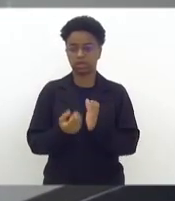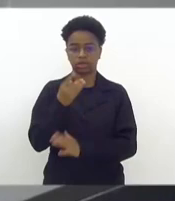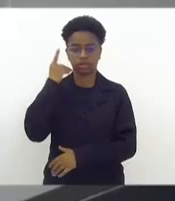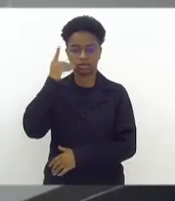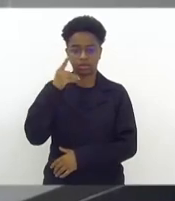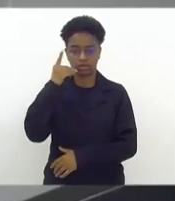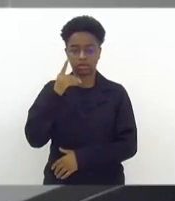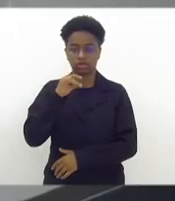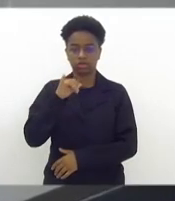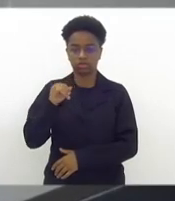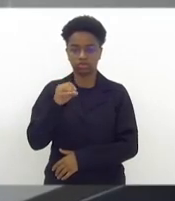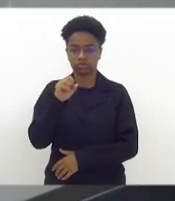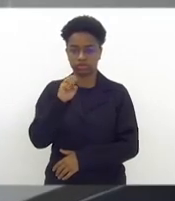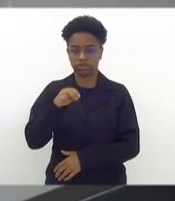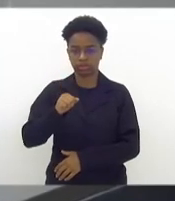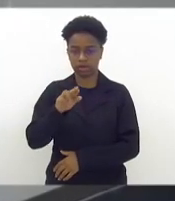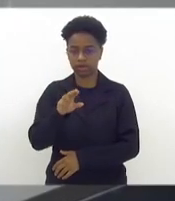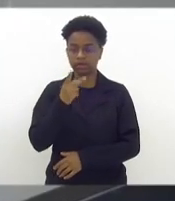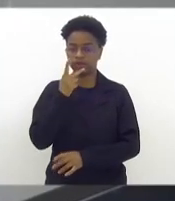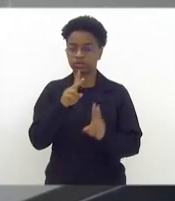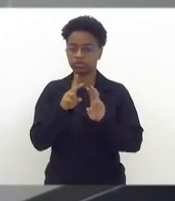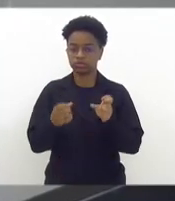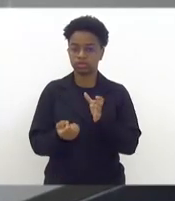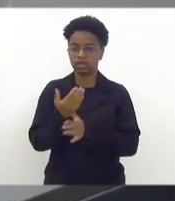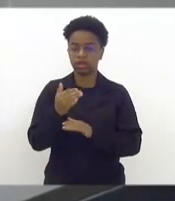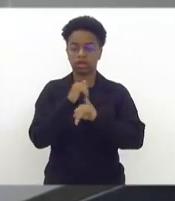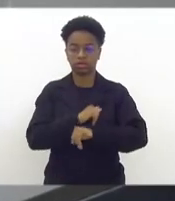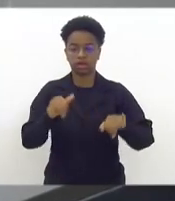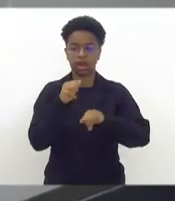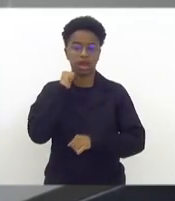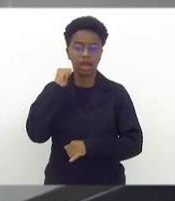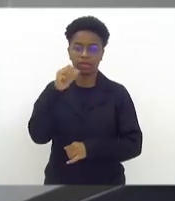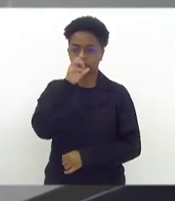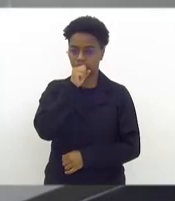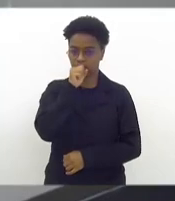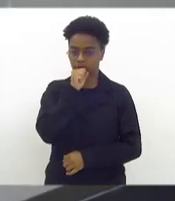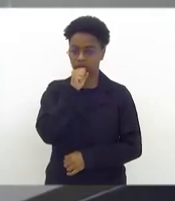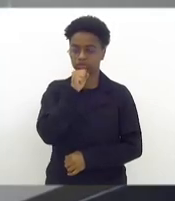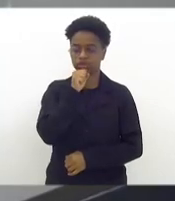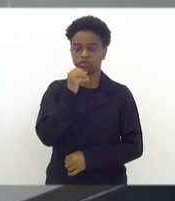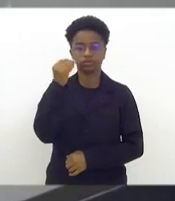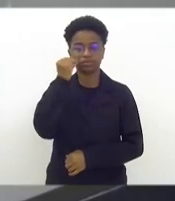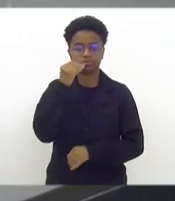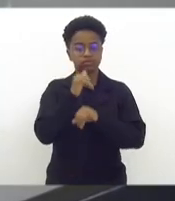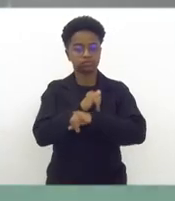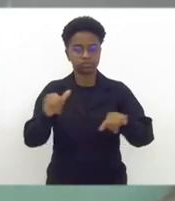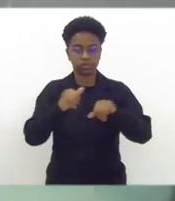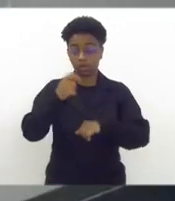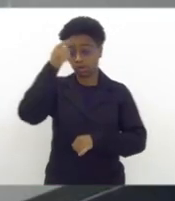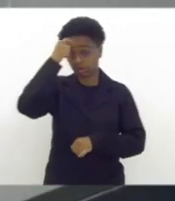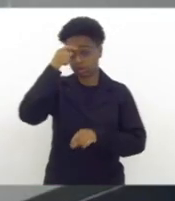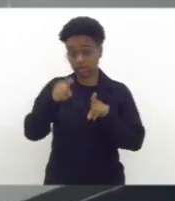deputado professor Josemar, que dispõe sobre a instituição da campanha Abril Laranja no referido mês, a fim de realizar ações de conscientização e